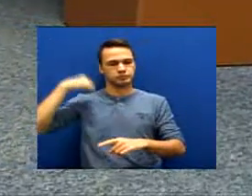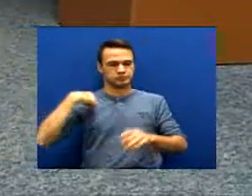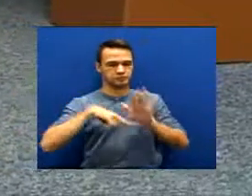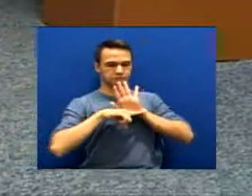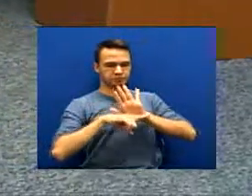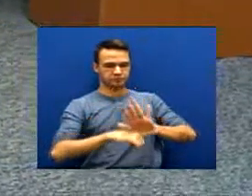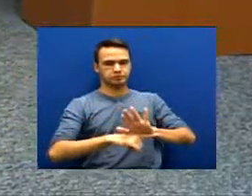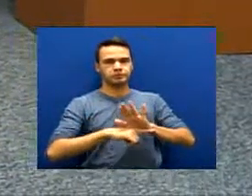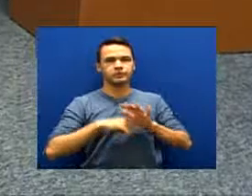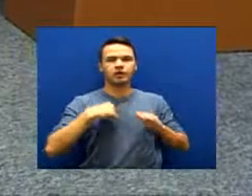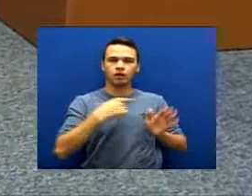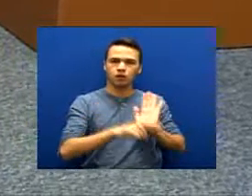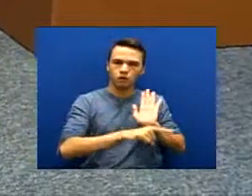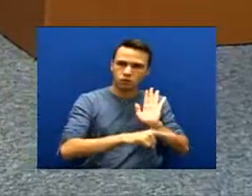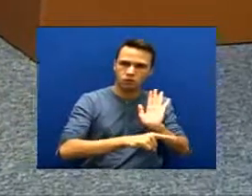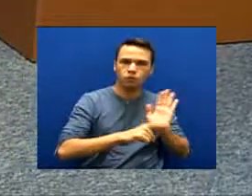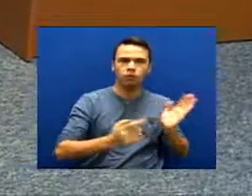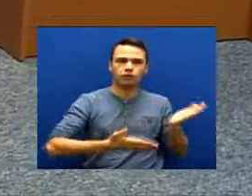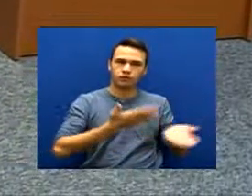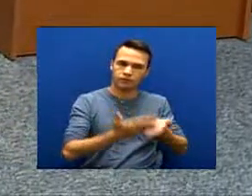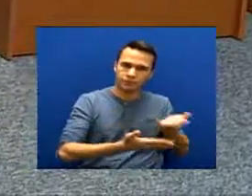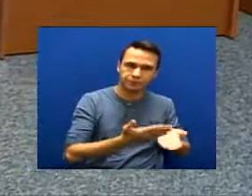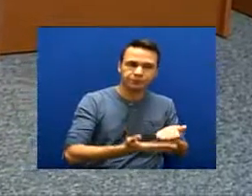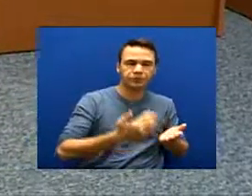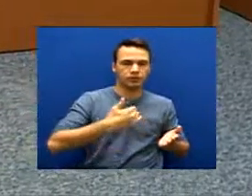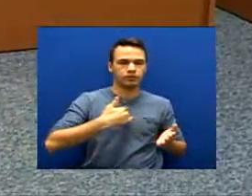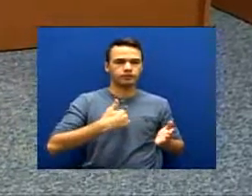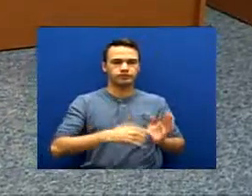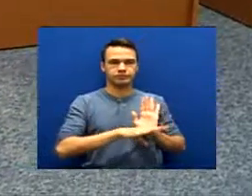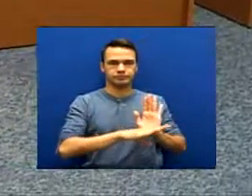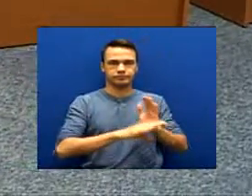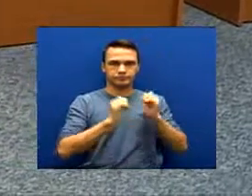Abraão, teu pai, não temas, porque eu estou contigo.